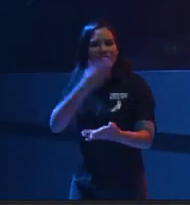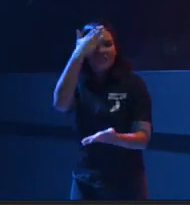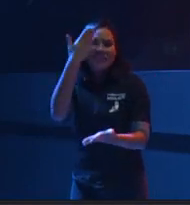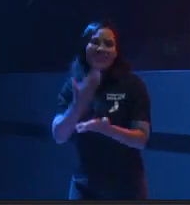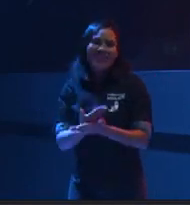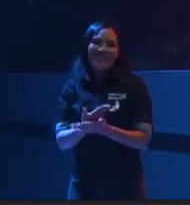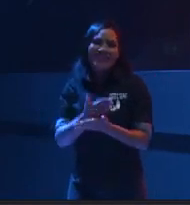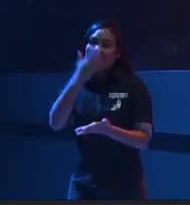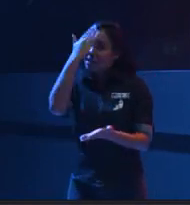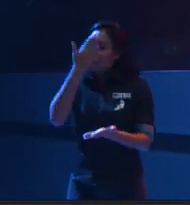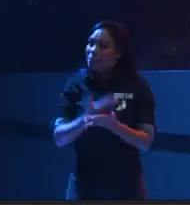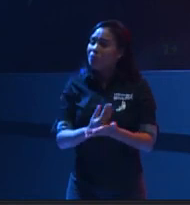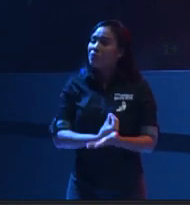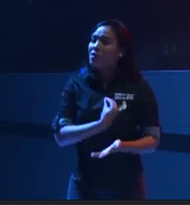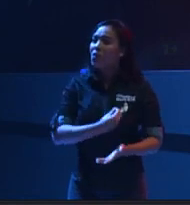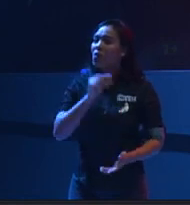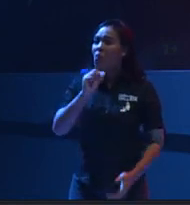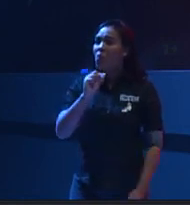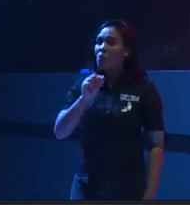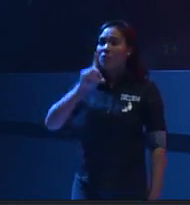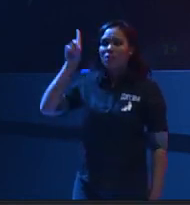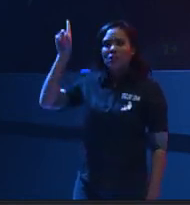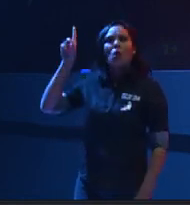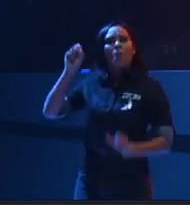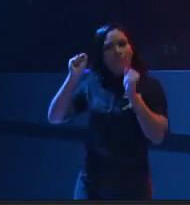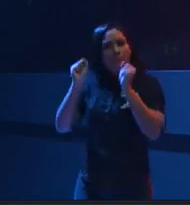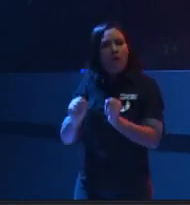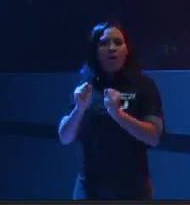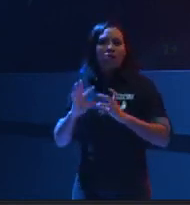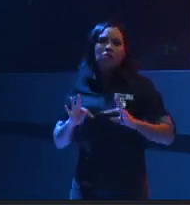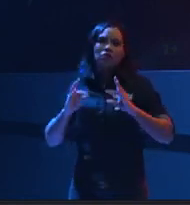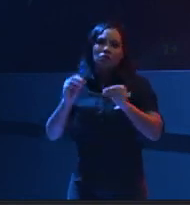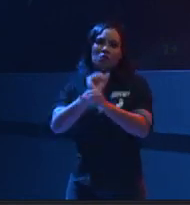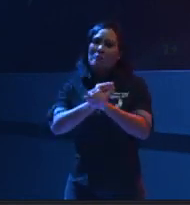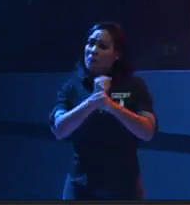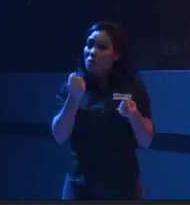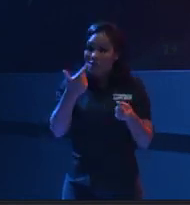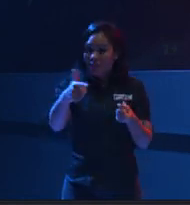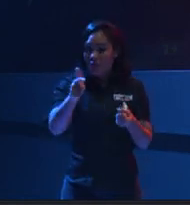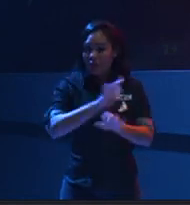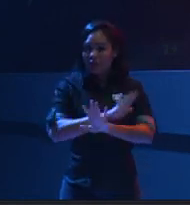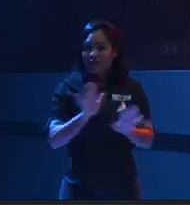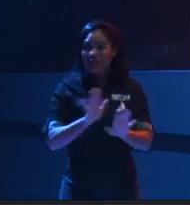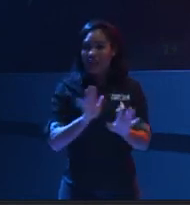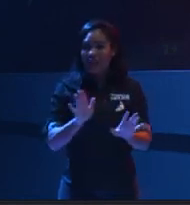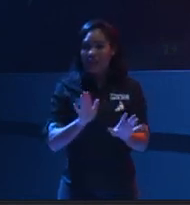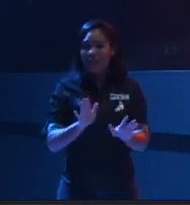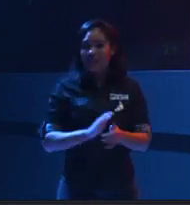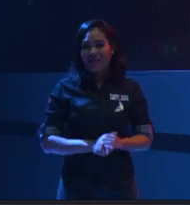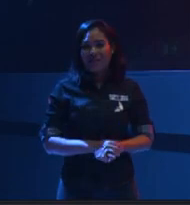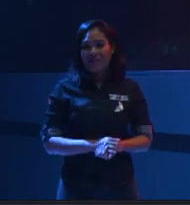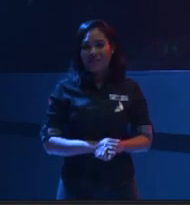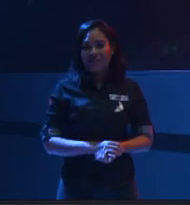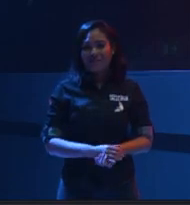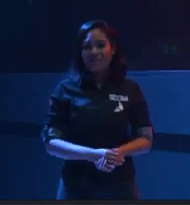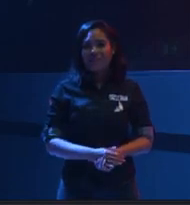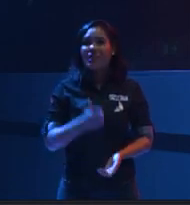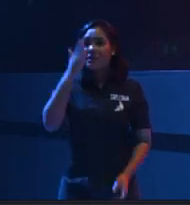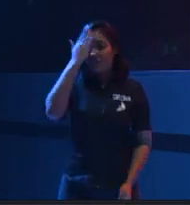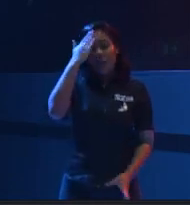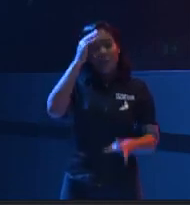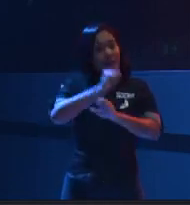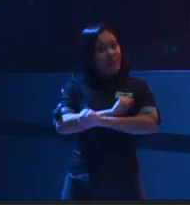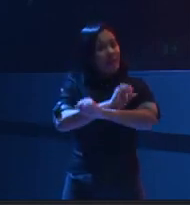que Deus pode e Deus pode todas as coisas e não é difícil saber quem Deus é e o que ele pode